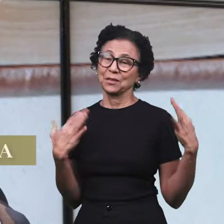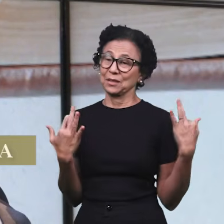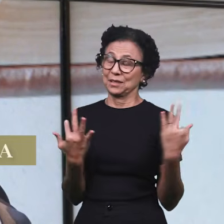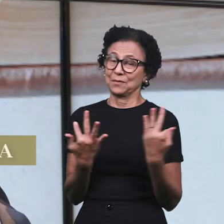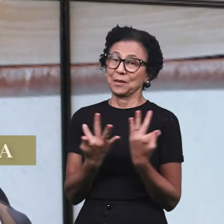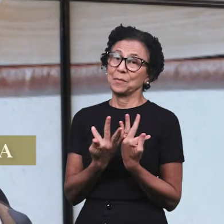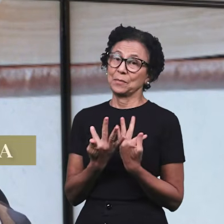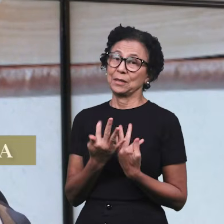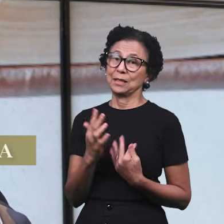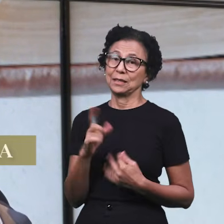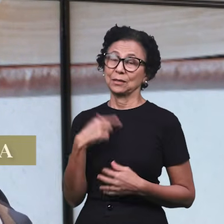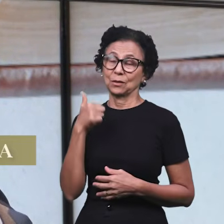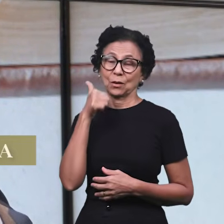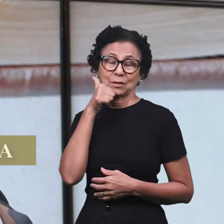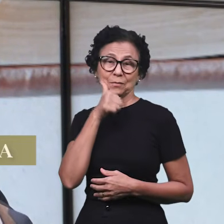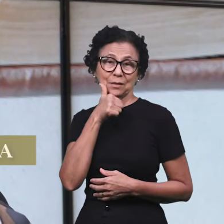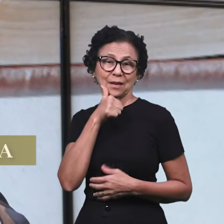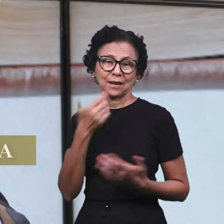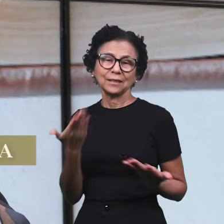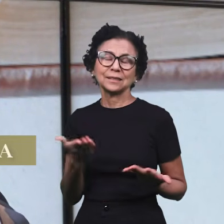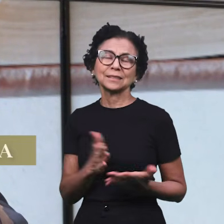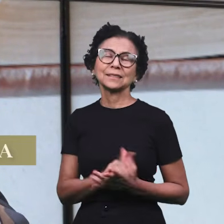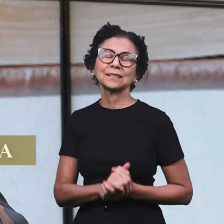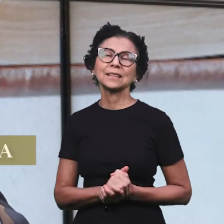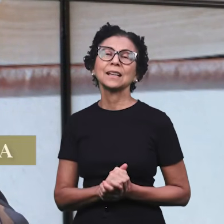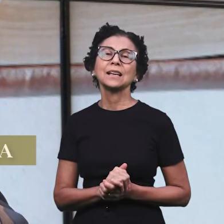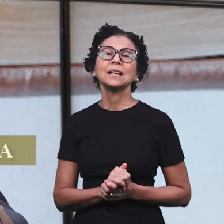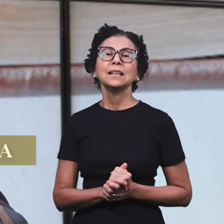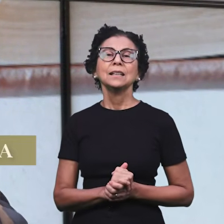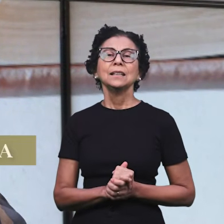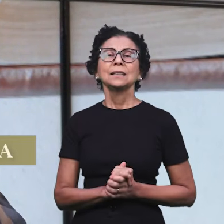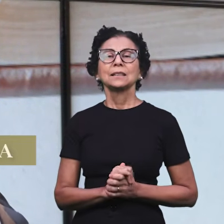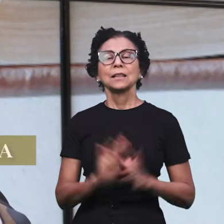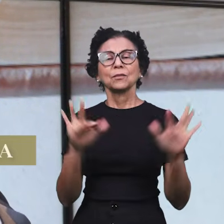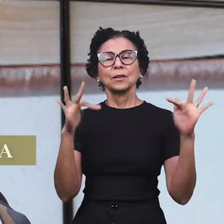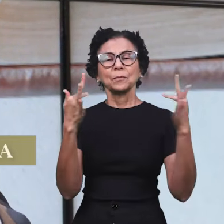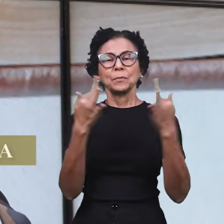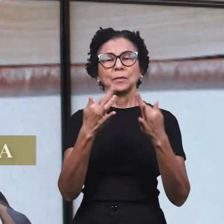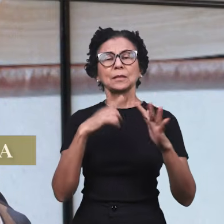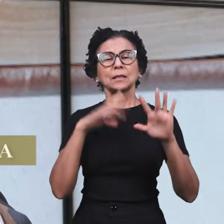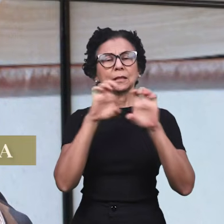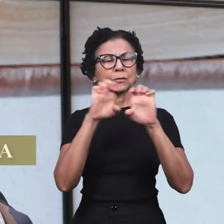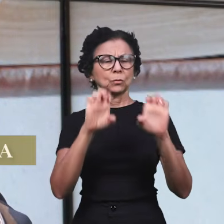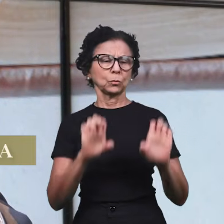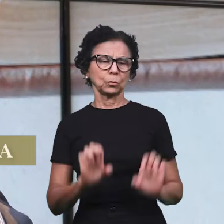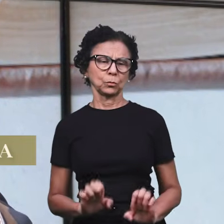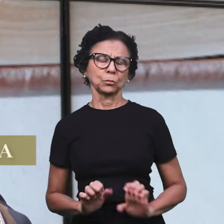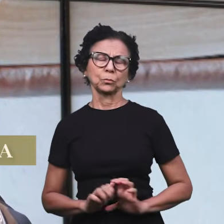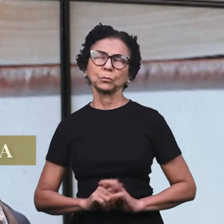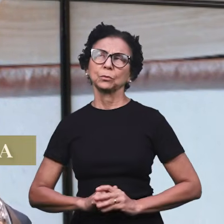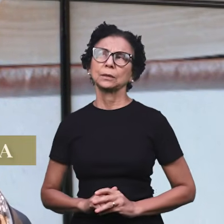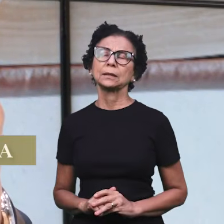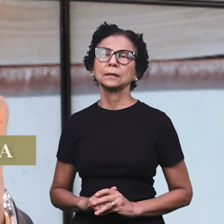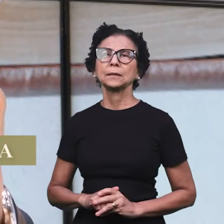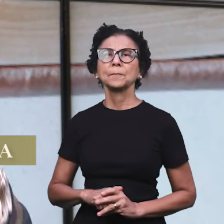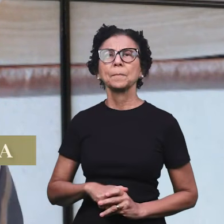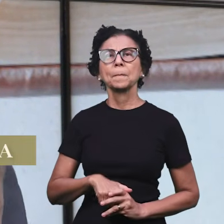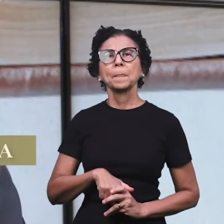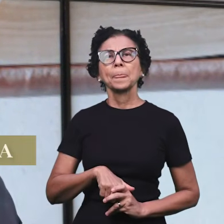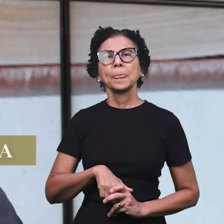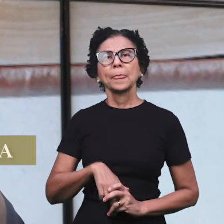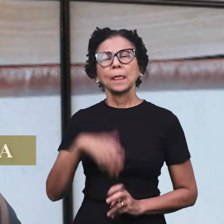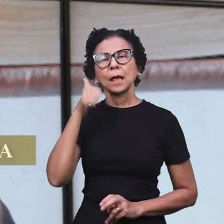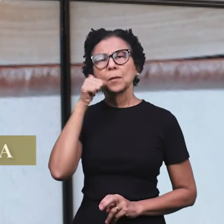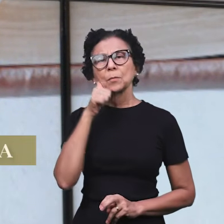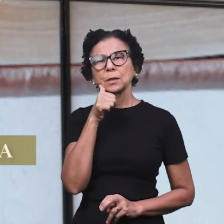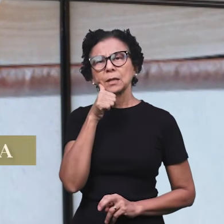fala que Jesus fala, né? Que nós devemos edificar nossa casa na rocha. Essa casa na rocha tinha uma característica que